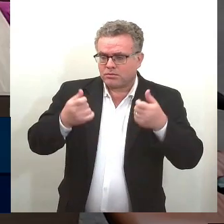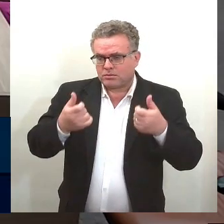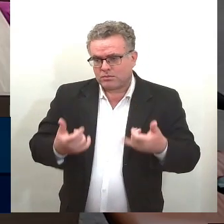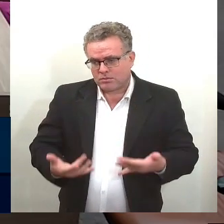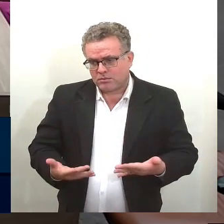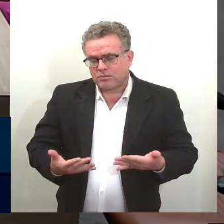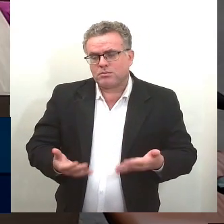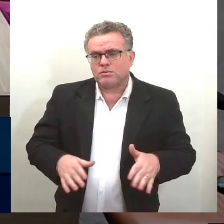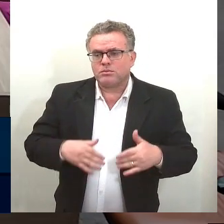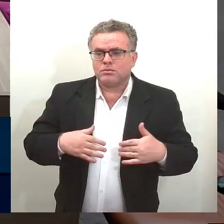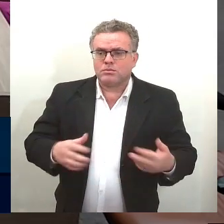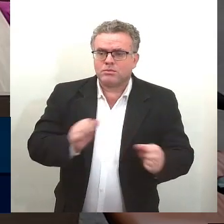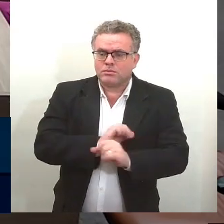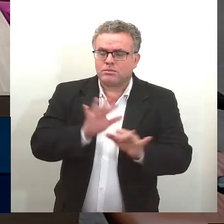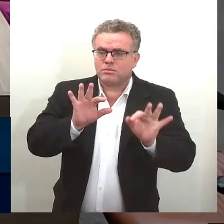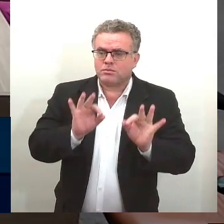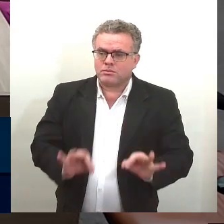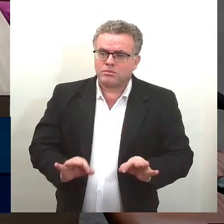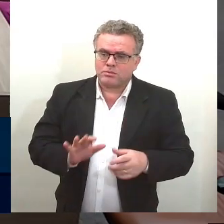anexo de renúncias fiscais.